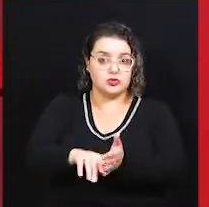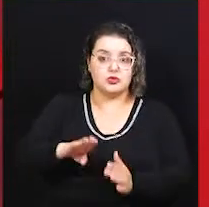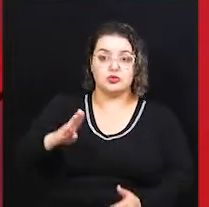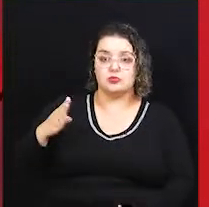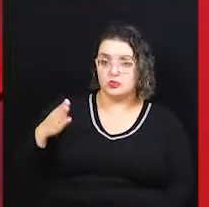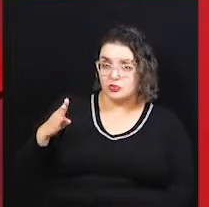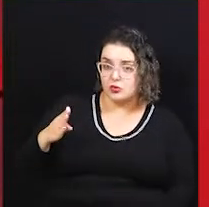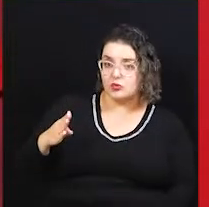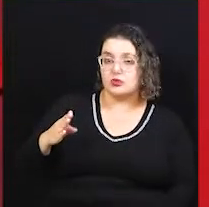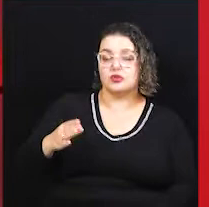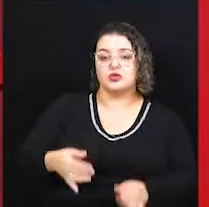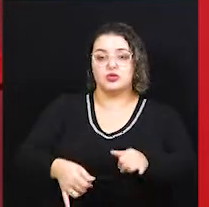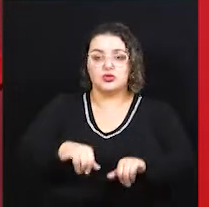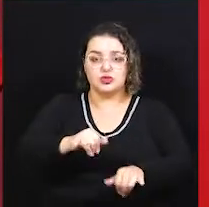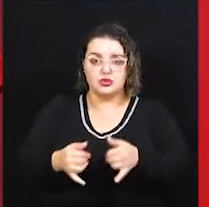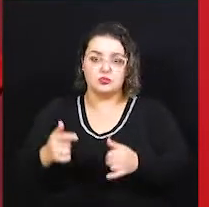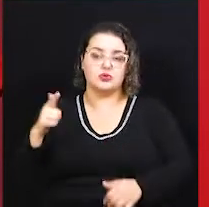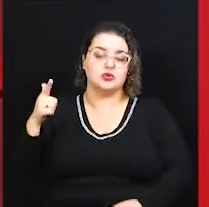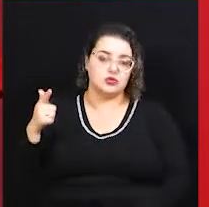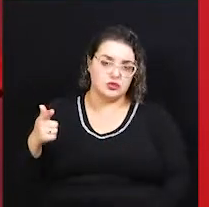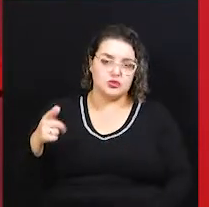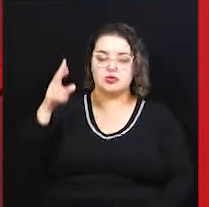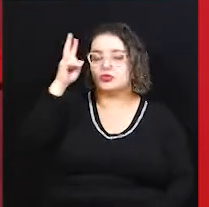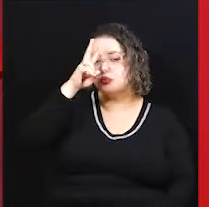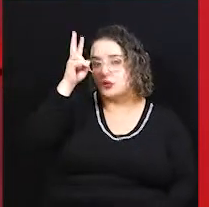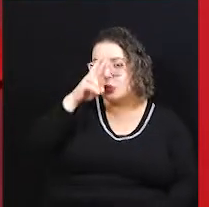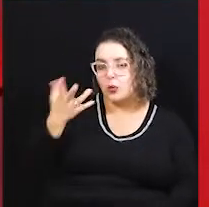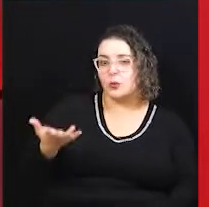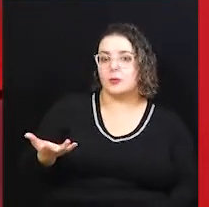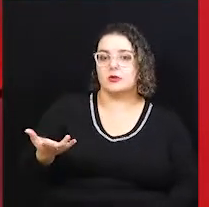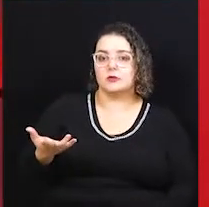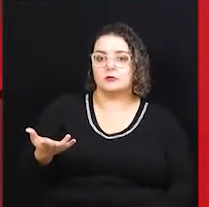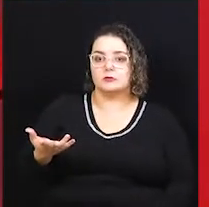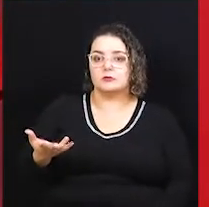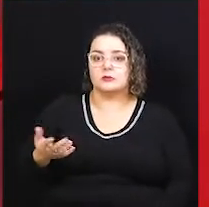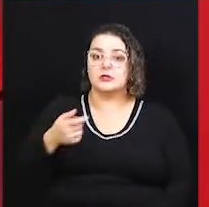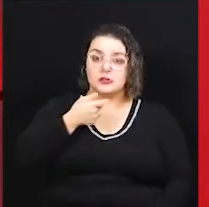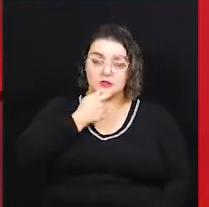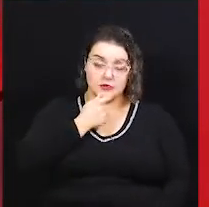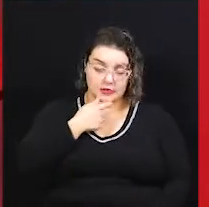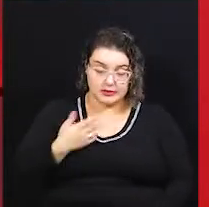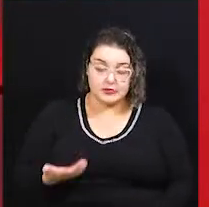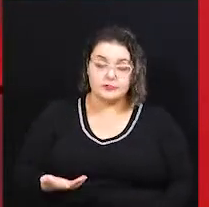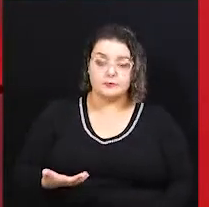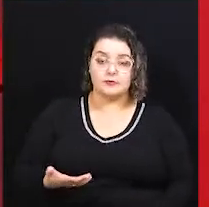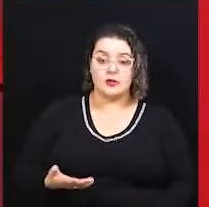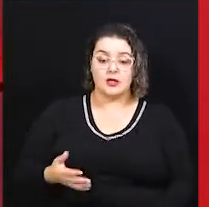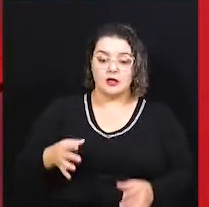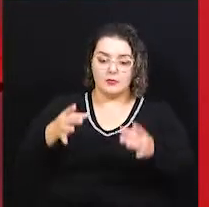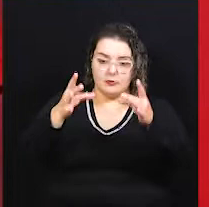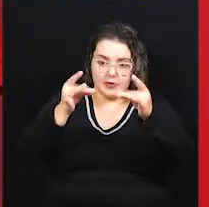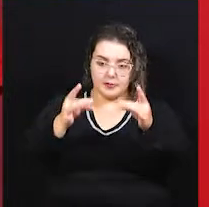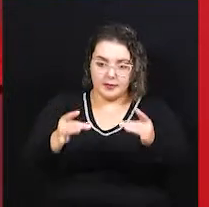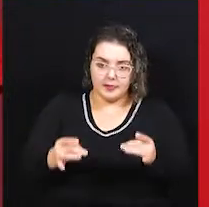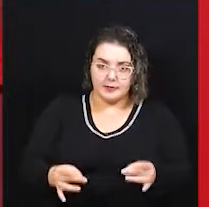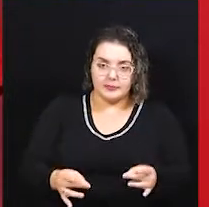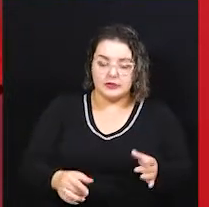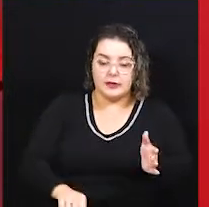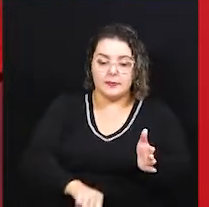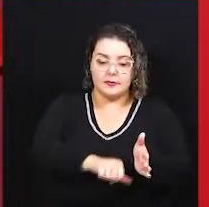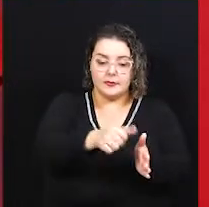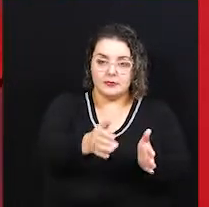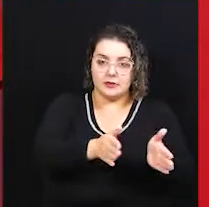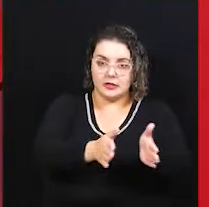biologia, química, geografia, história, e inglês. Então essa é a composição da prova da primeira